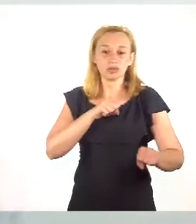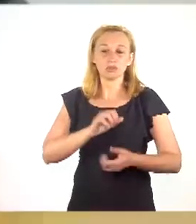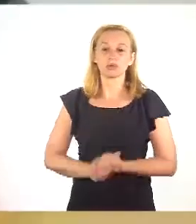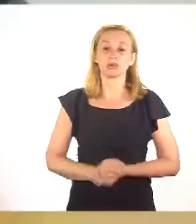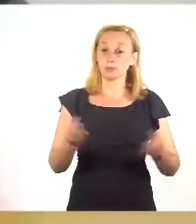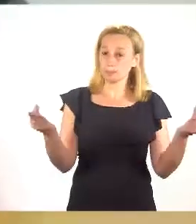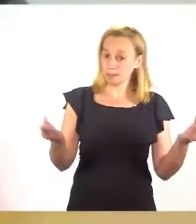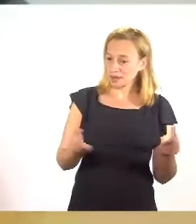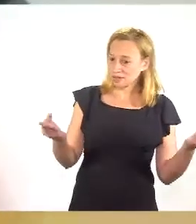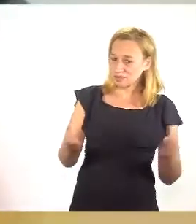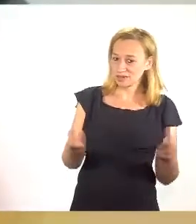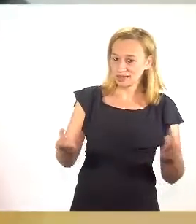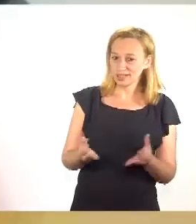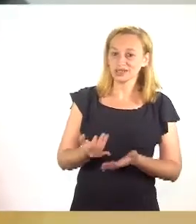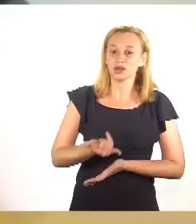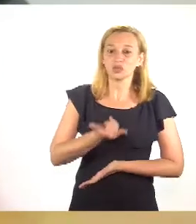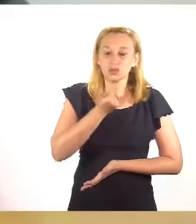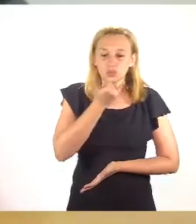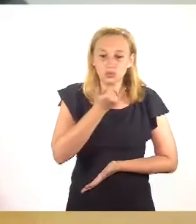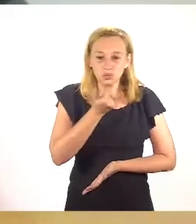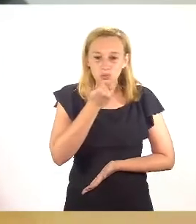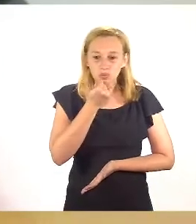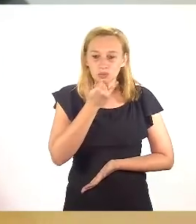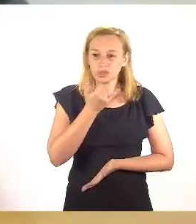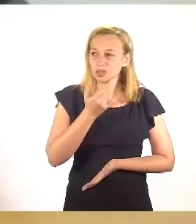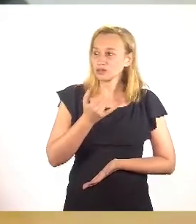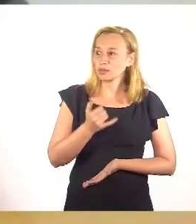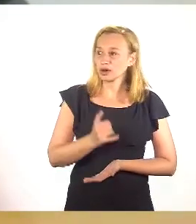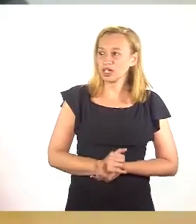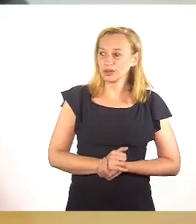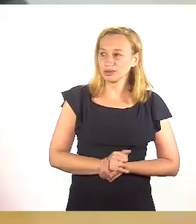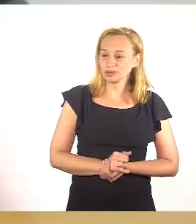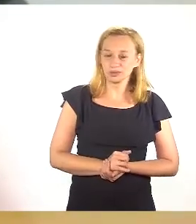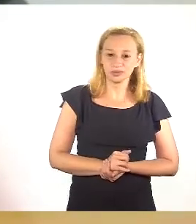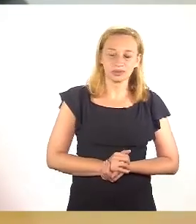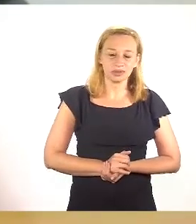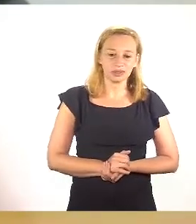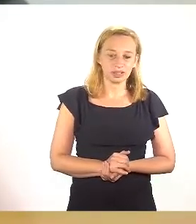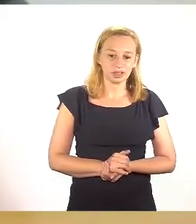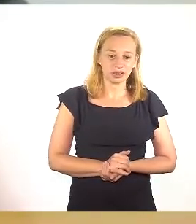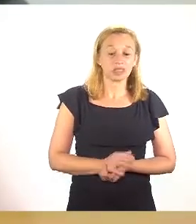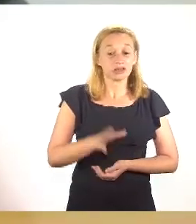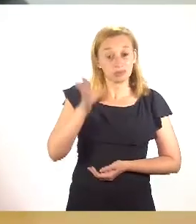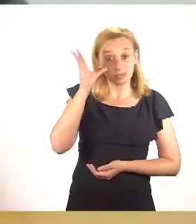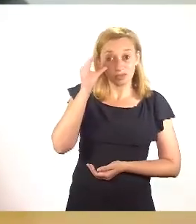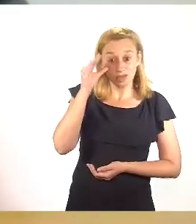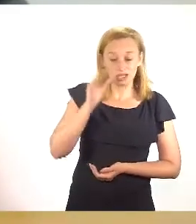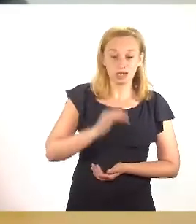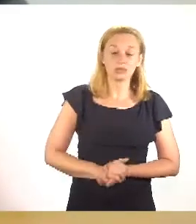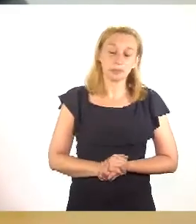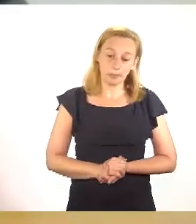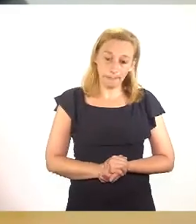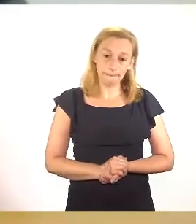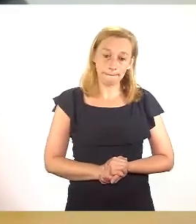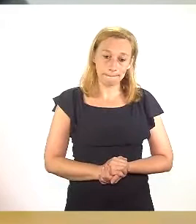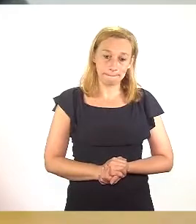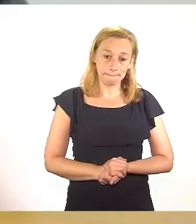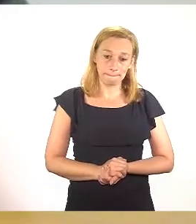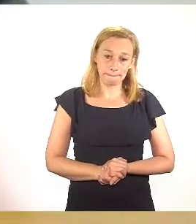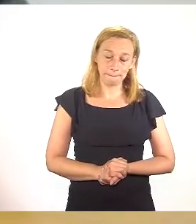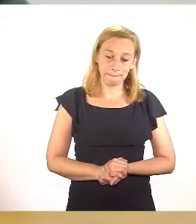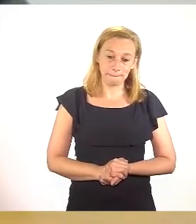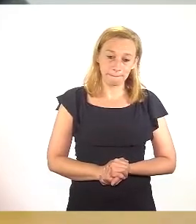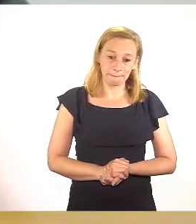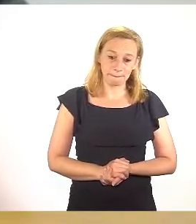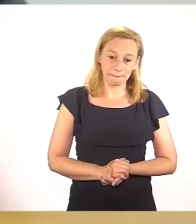Perfeito. Peço até desculpa pela formatação do meu currículo. Eu me formei no ano de 2013 e, até